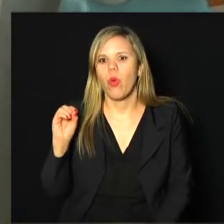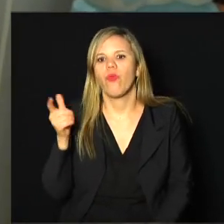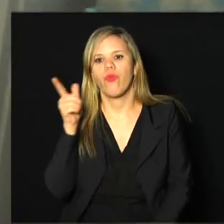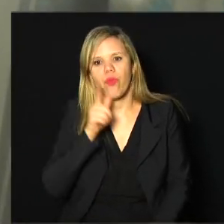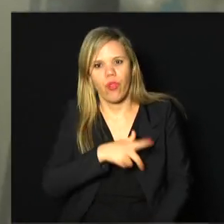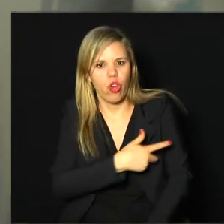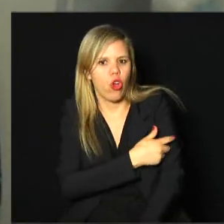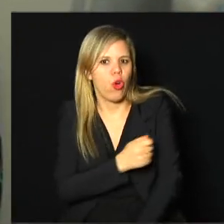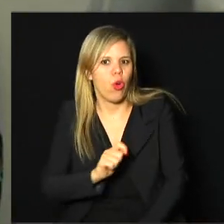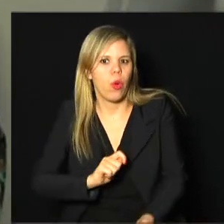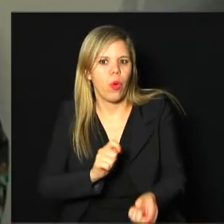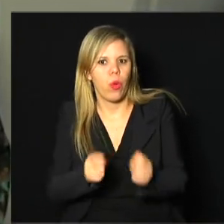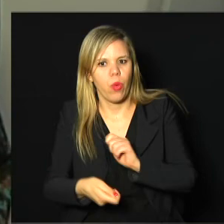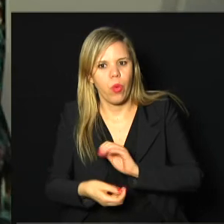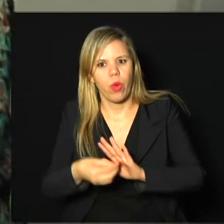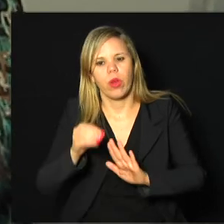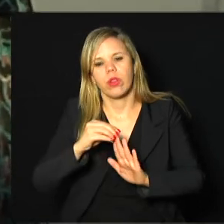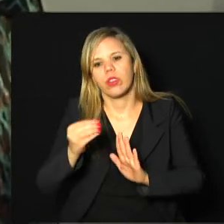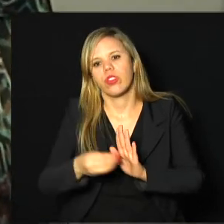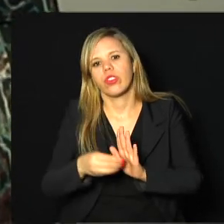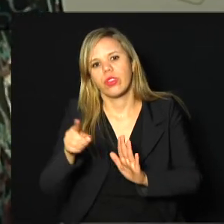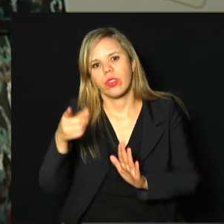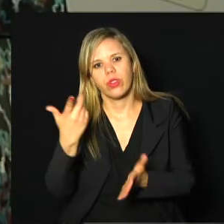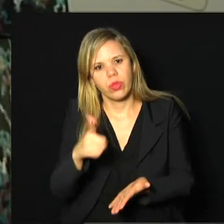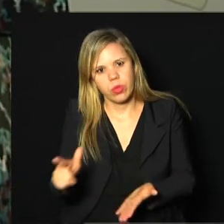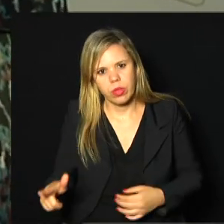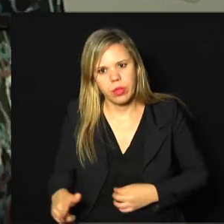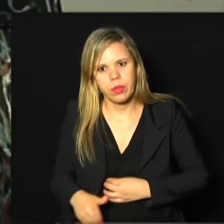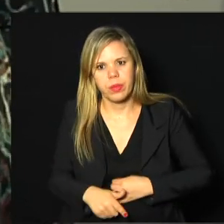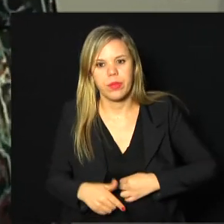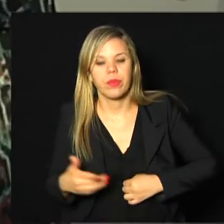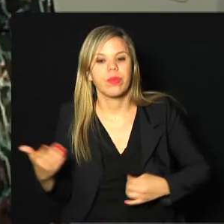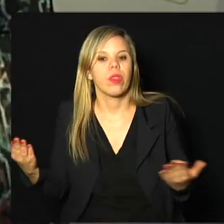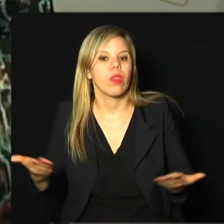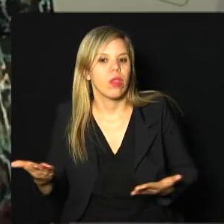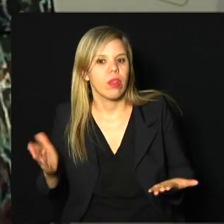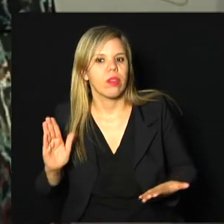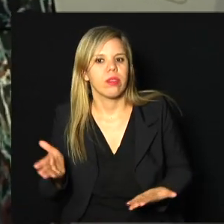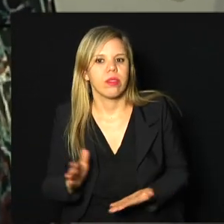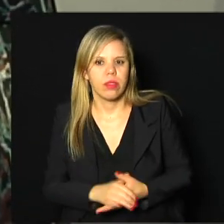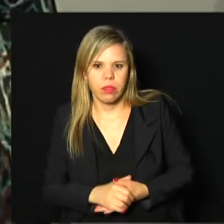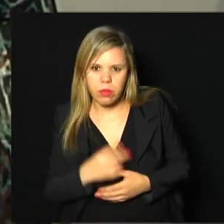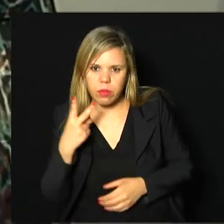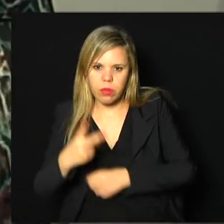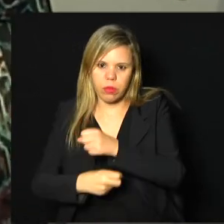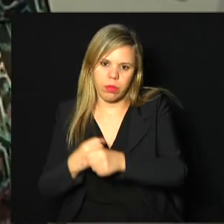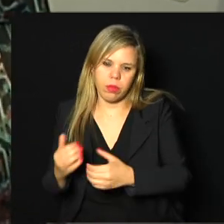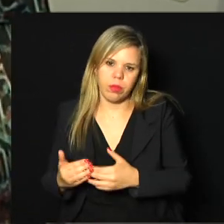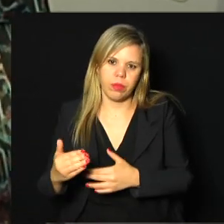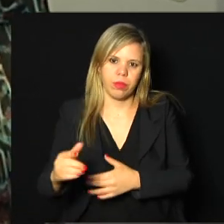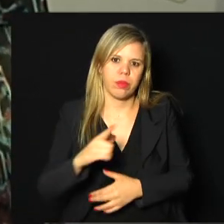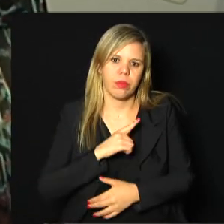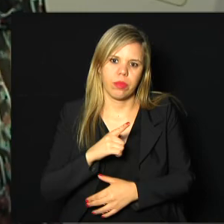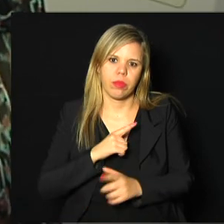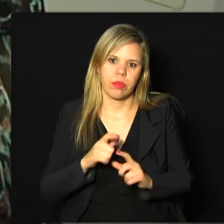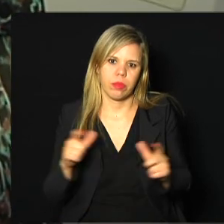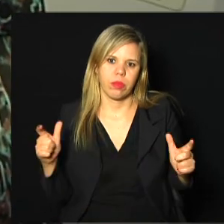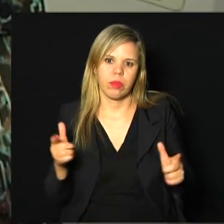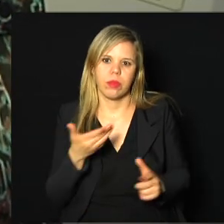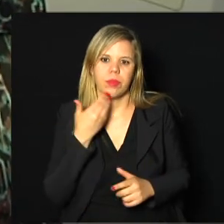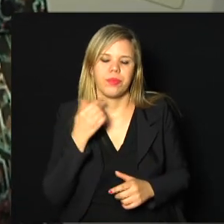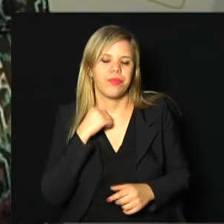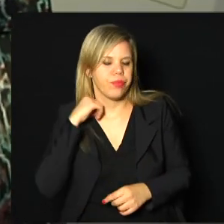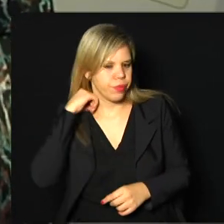ela vai conseguir adequar o calendário mesmo que você não tenha. Hoje, já de 2 anos para cá, nós temos a